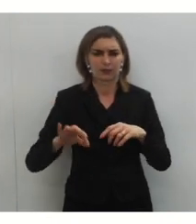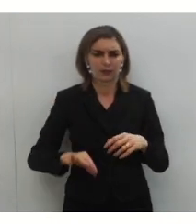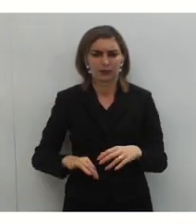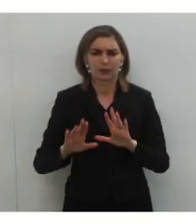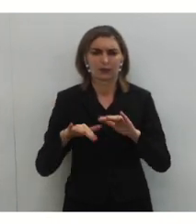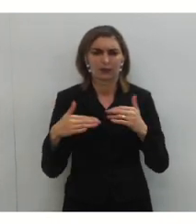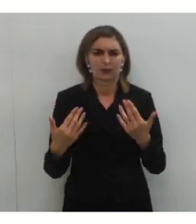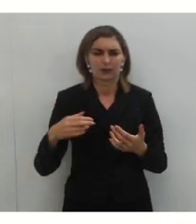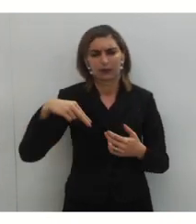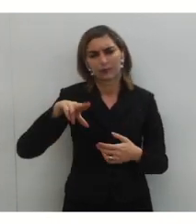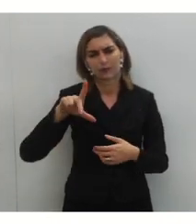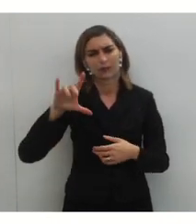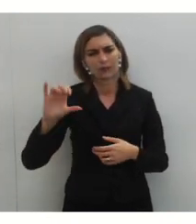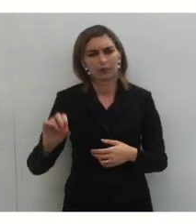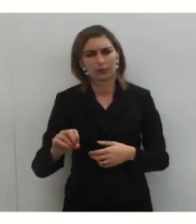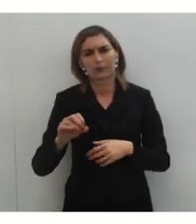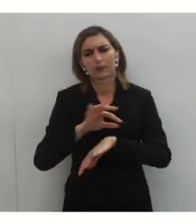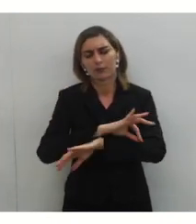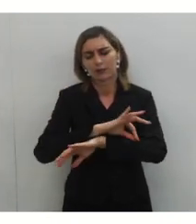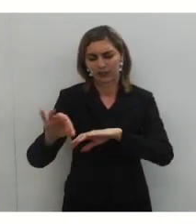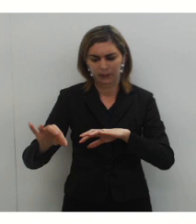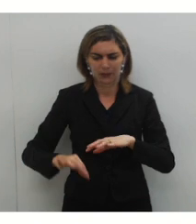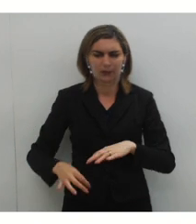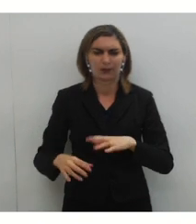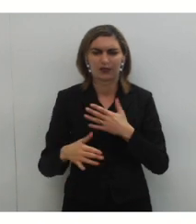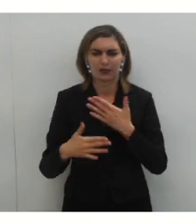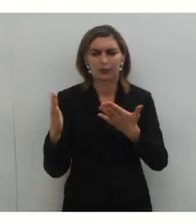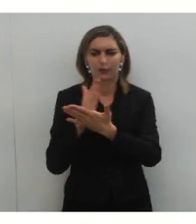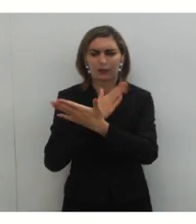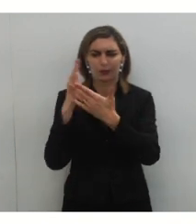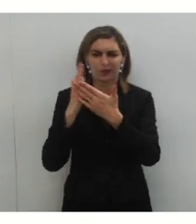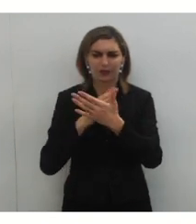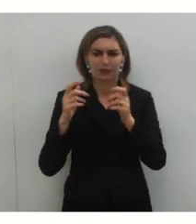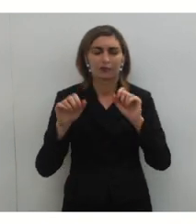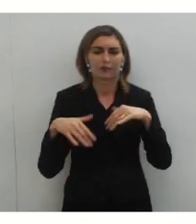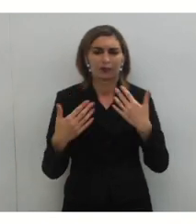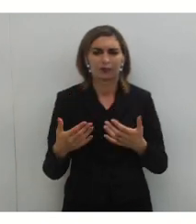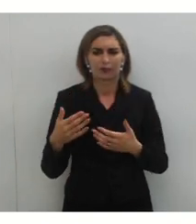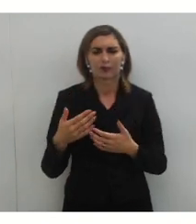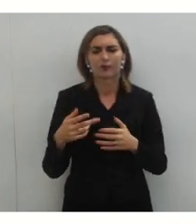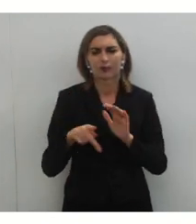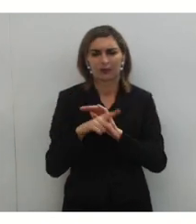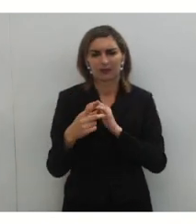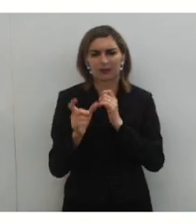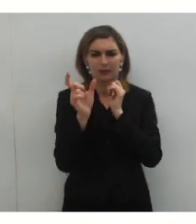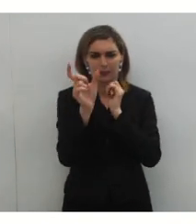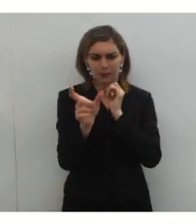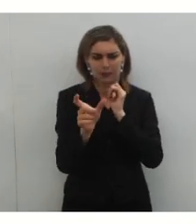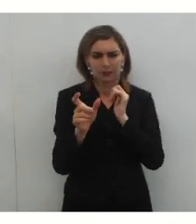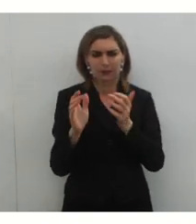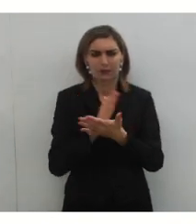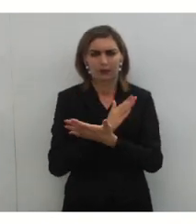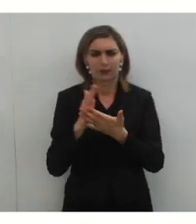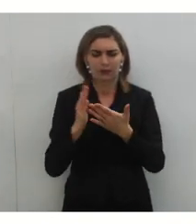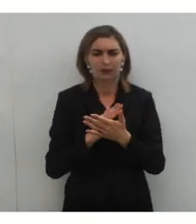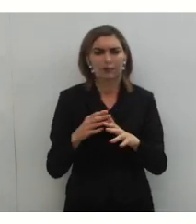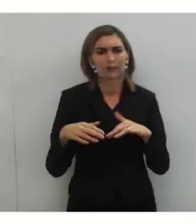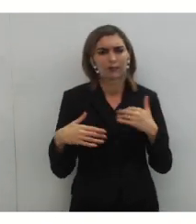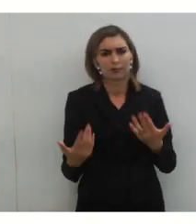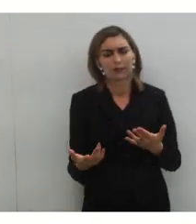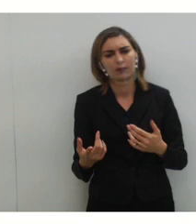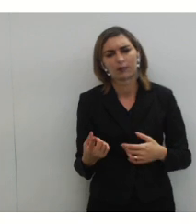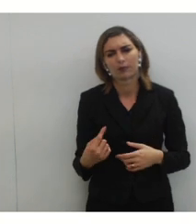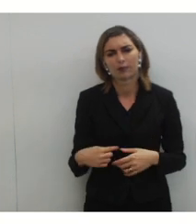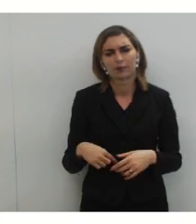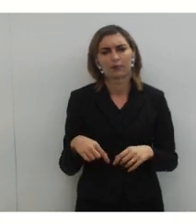qual é o núcleo? Arquitetos. Alguém, qual é o núcleo? A própria palavra alguém. Tá? Então, aí nós